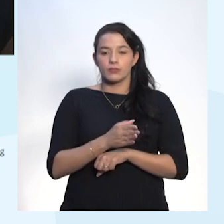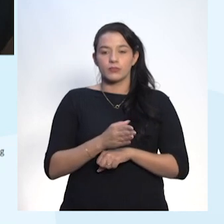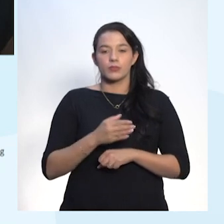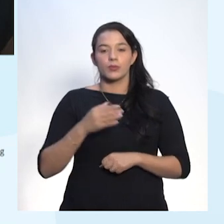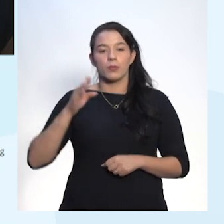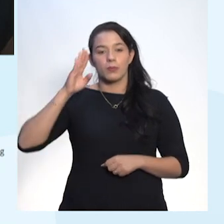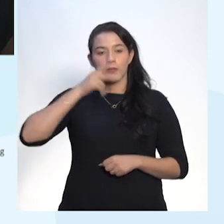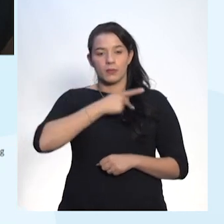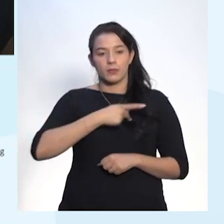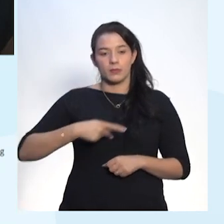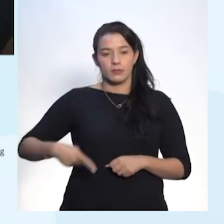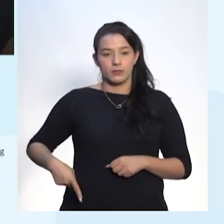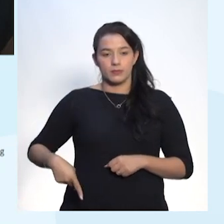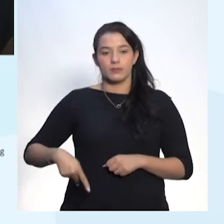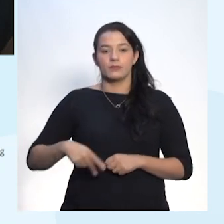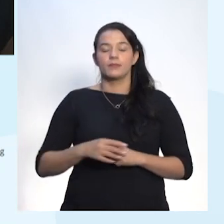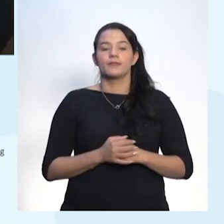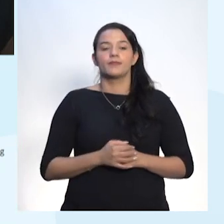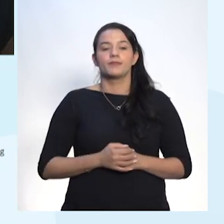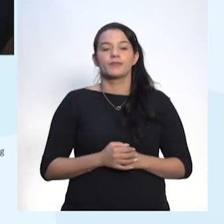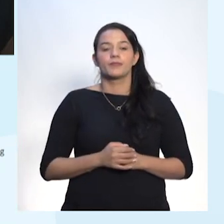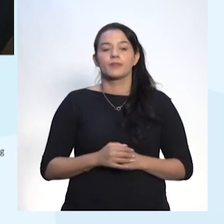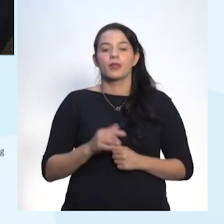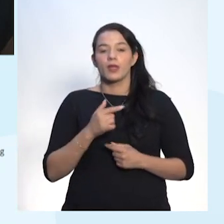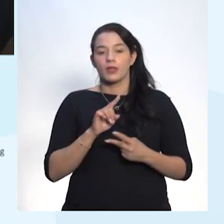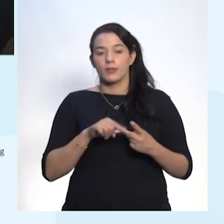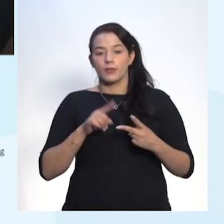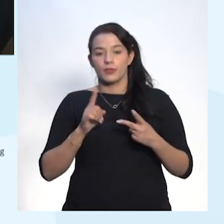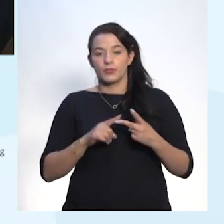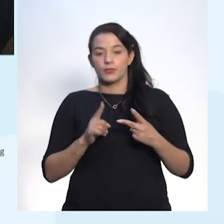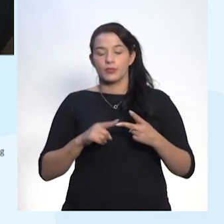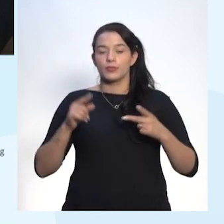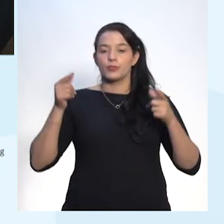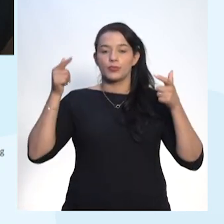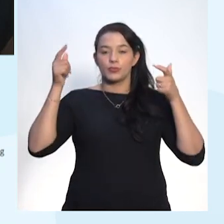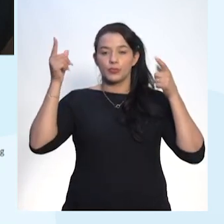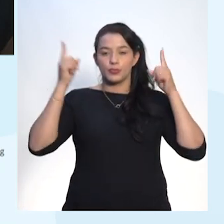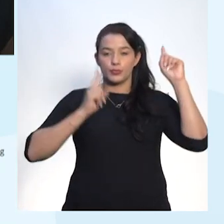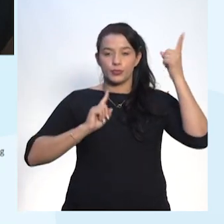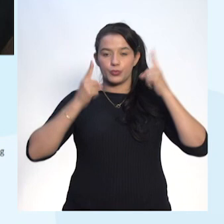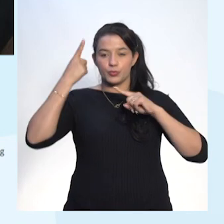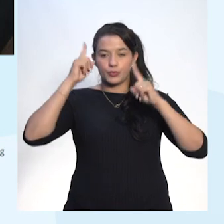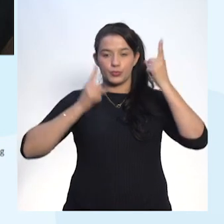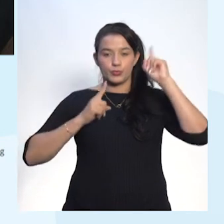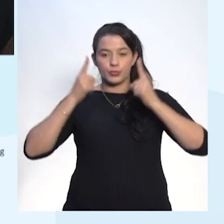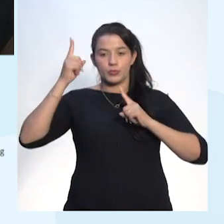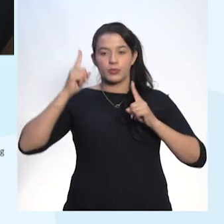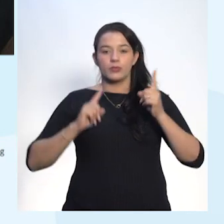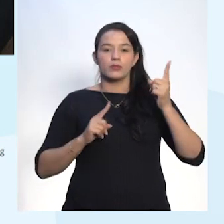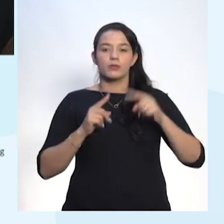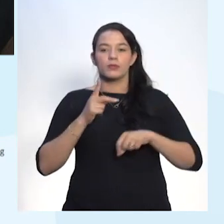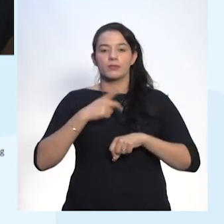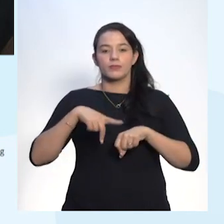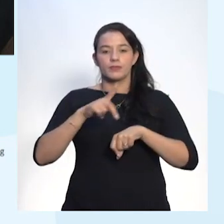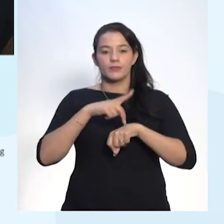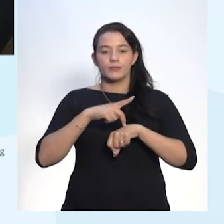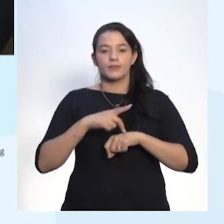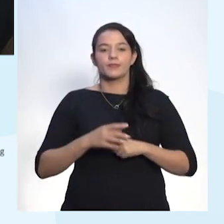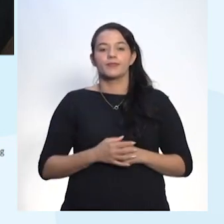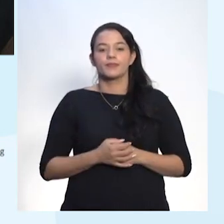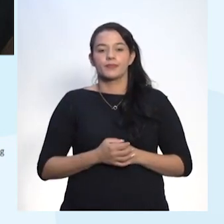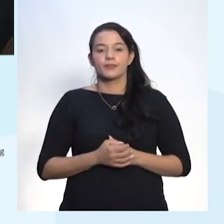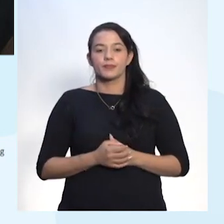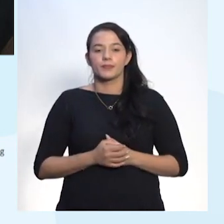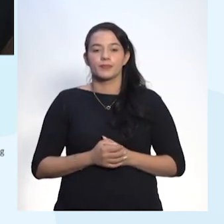do golpe em João Goulart. O Augusto Pinochet, que também foi um grande aí representante da